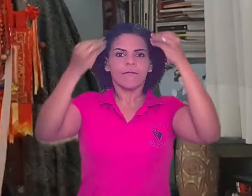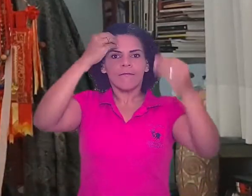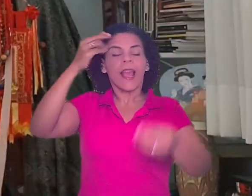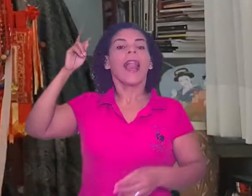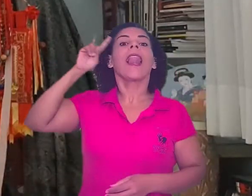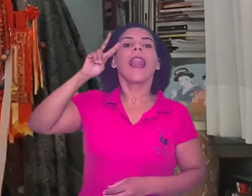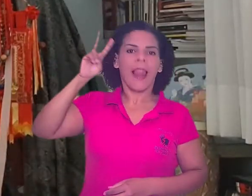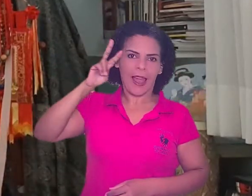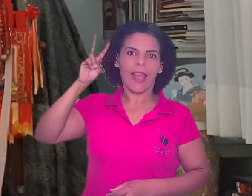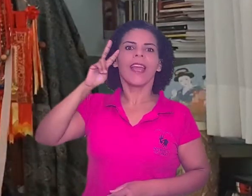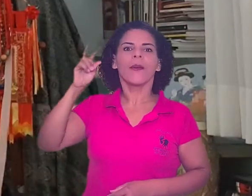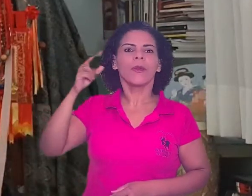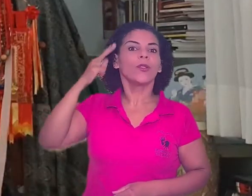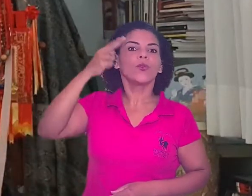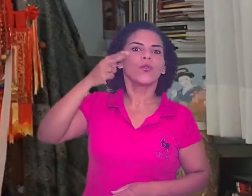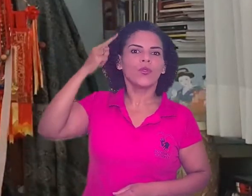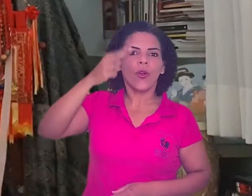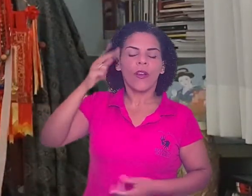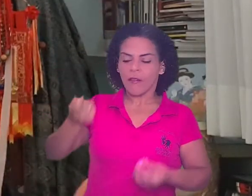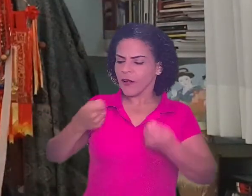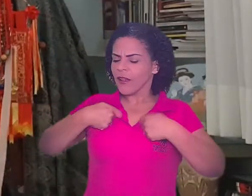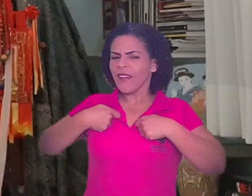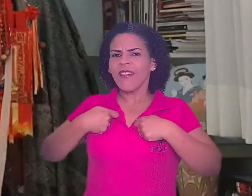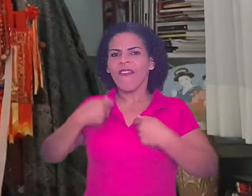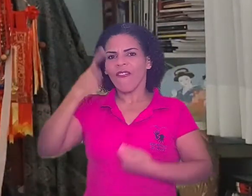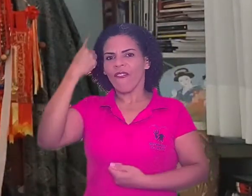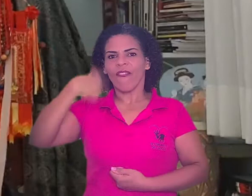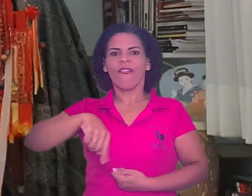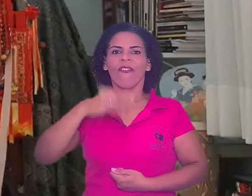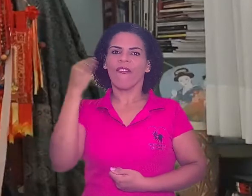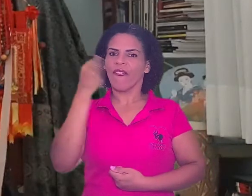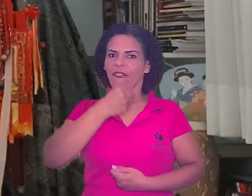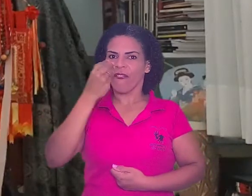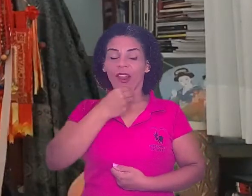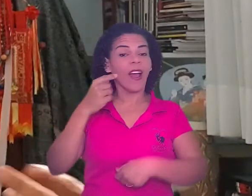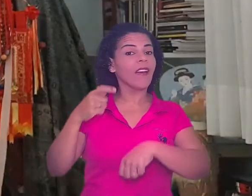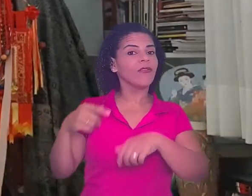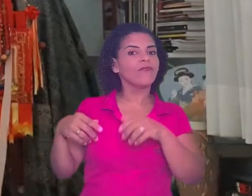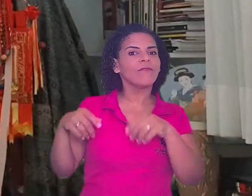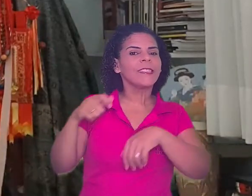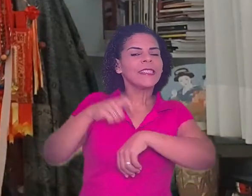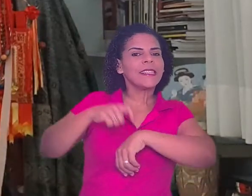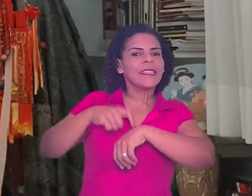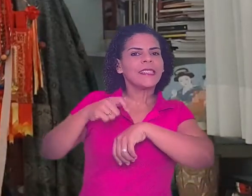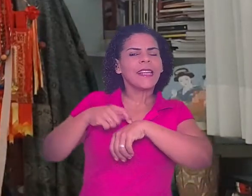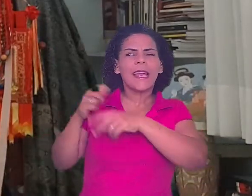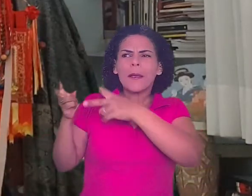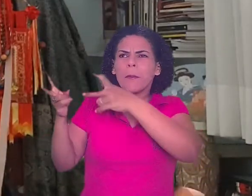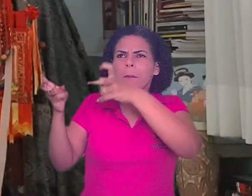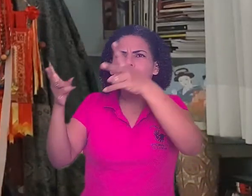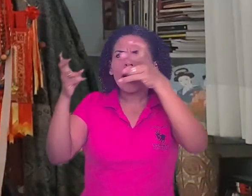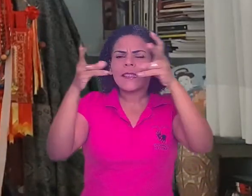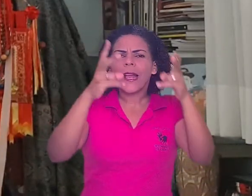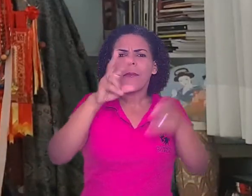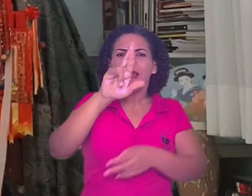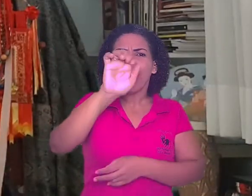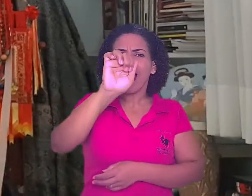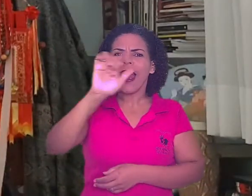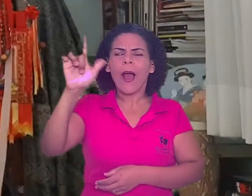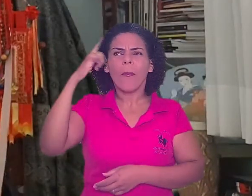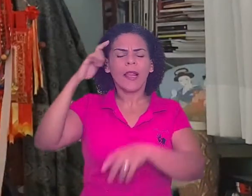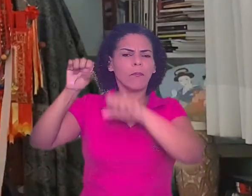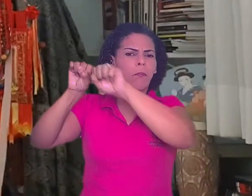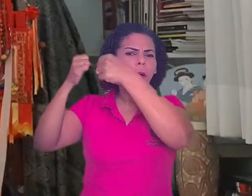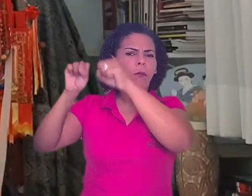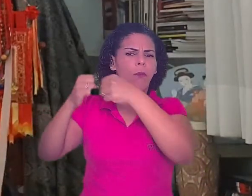vai deixando muito vulnerável, fragilizado, porque chega um momento que a percepção de realidade dele está